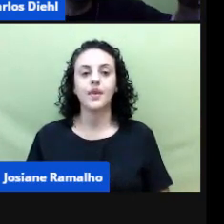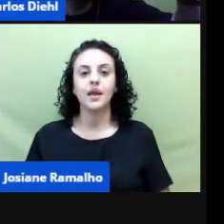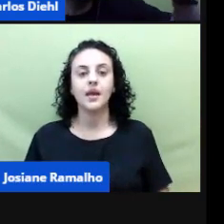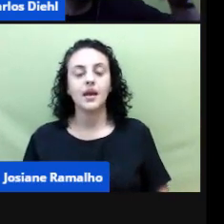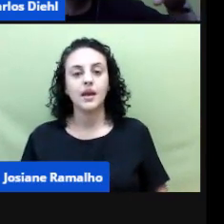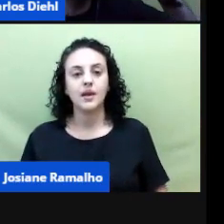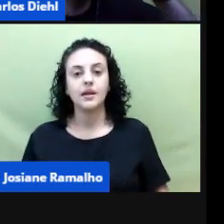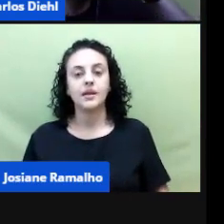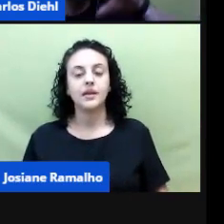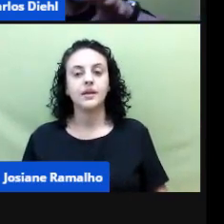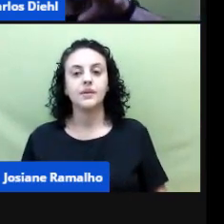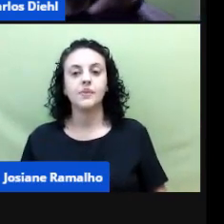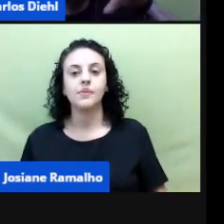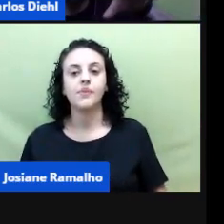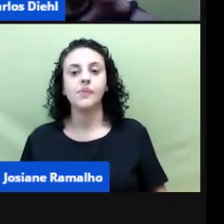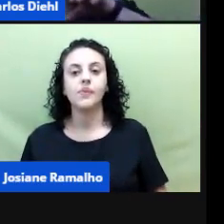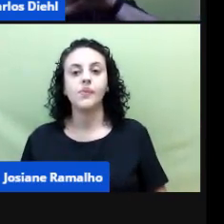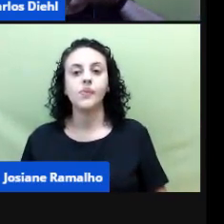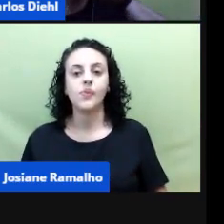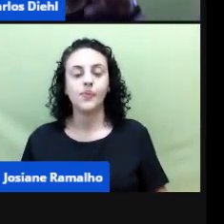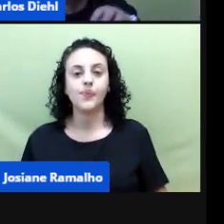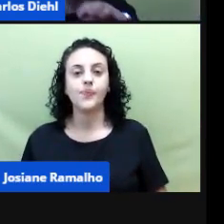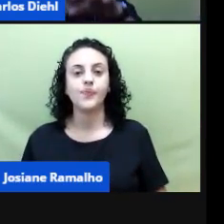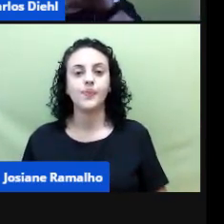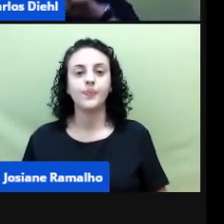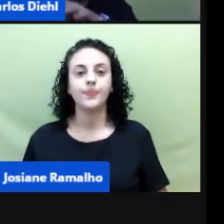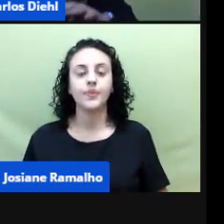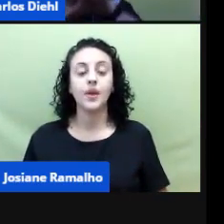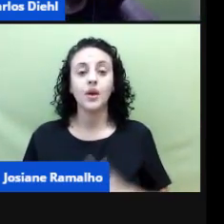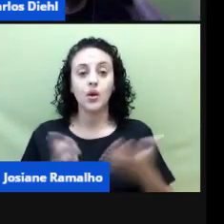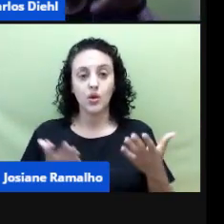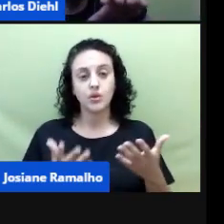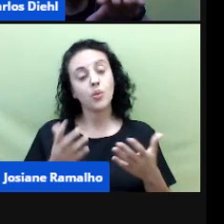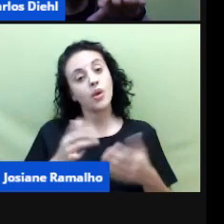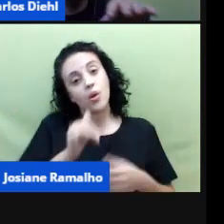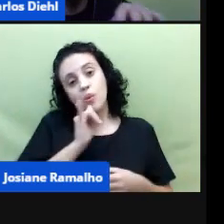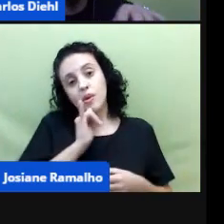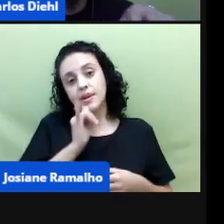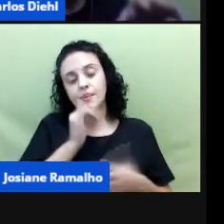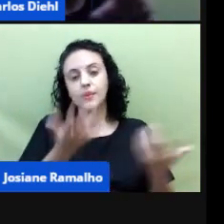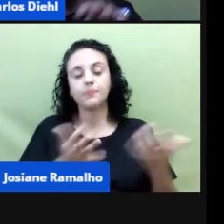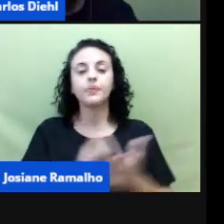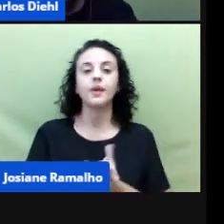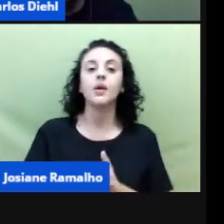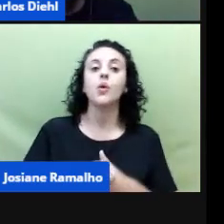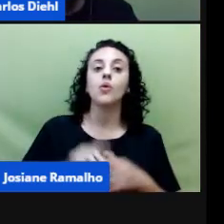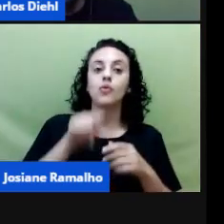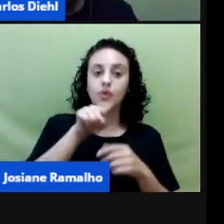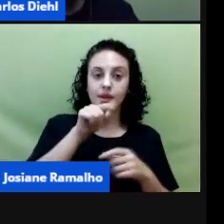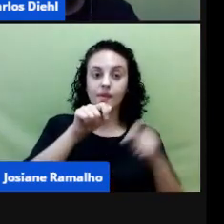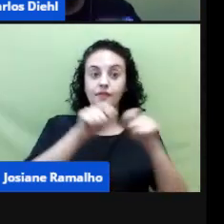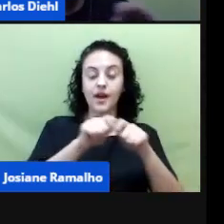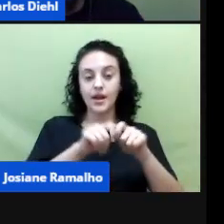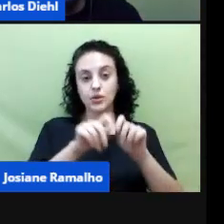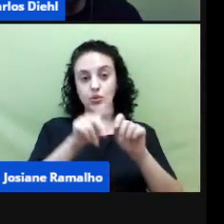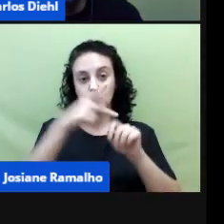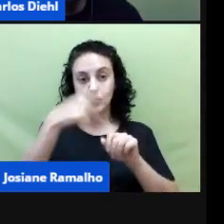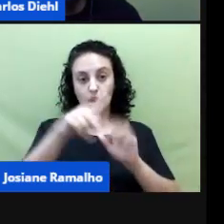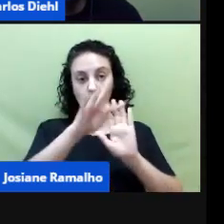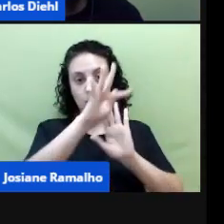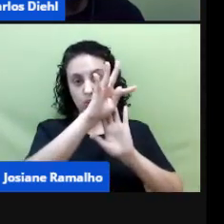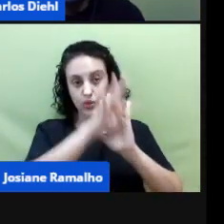para criatividade. É o que, que é. Então, você escreve seu texto e você vai procurar cobrir